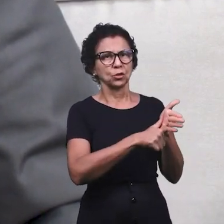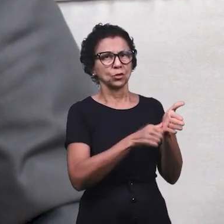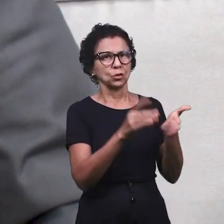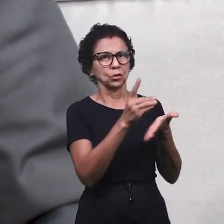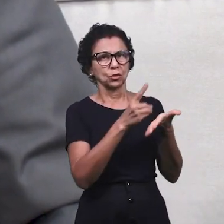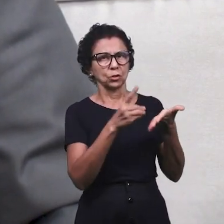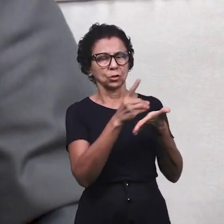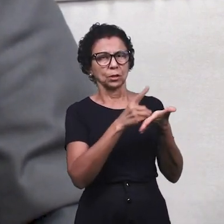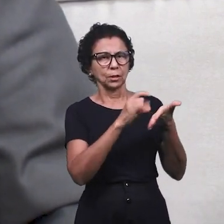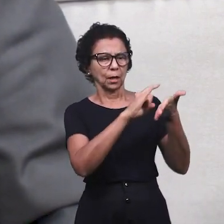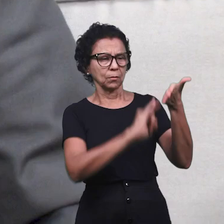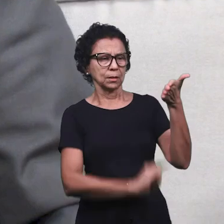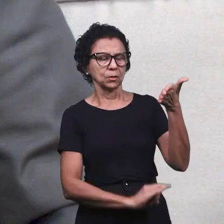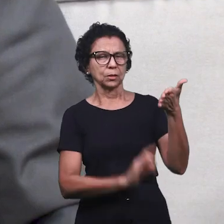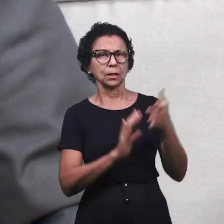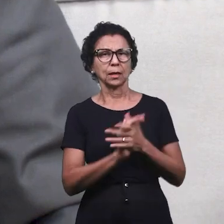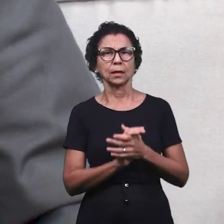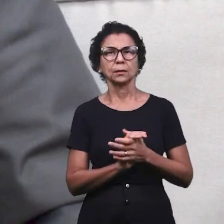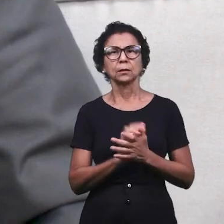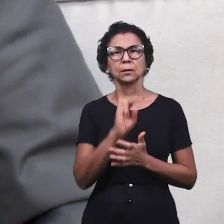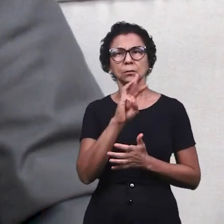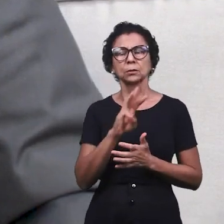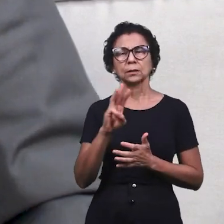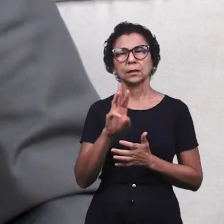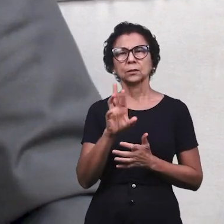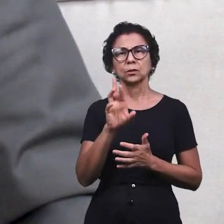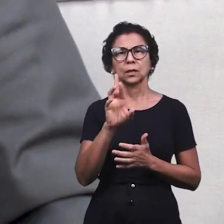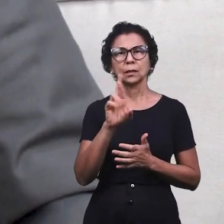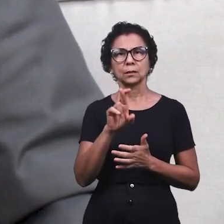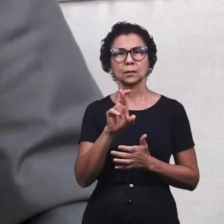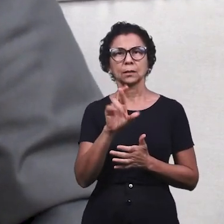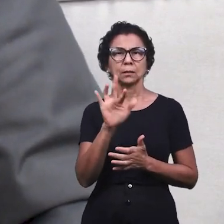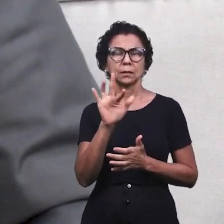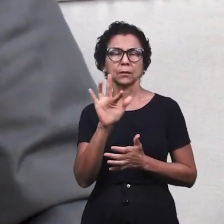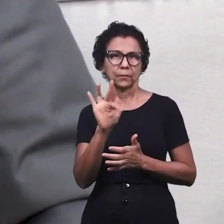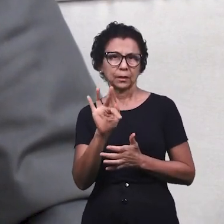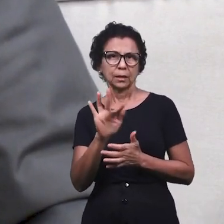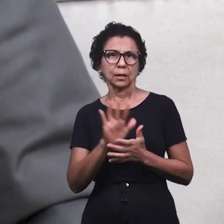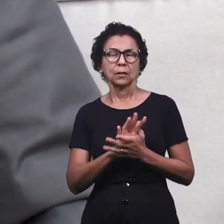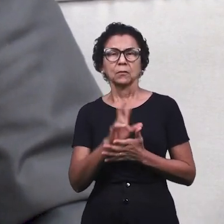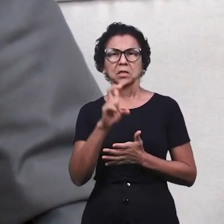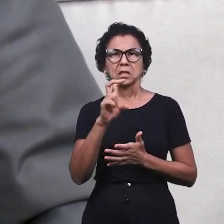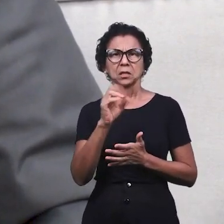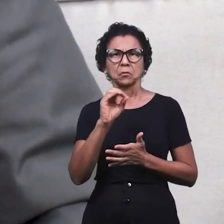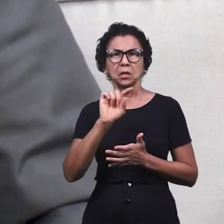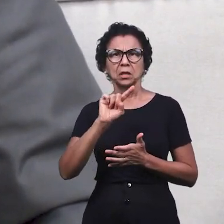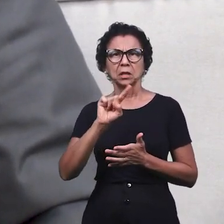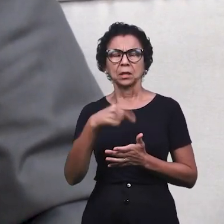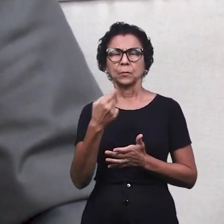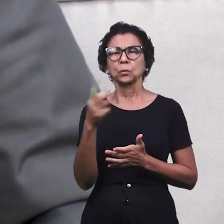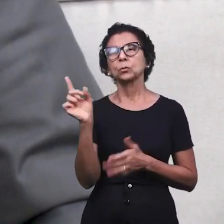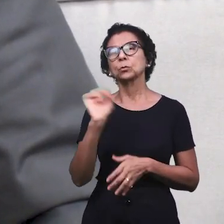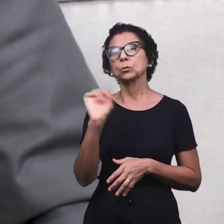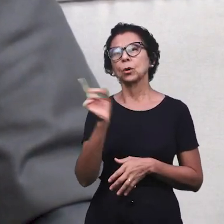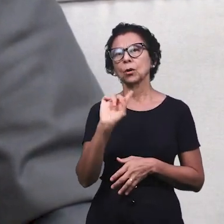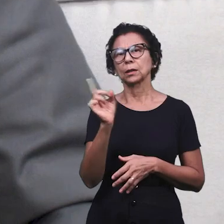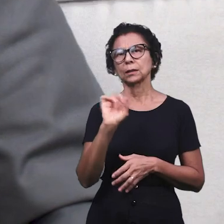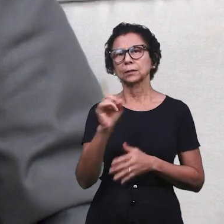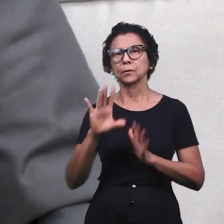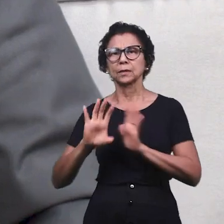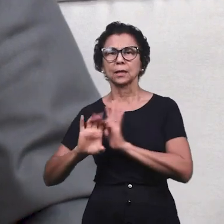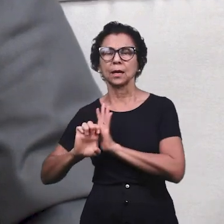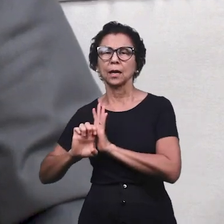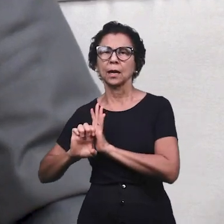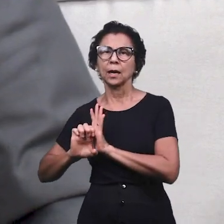no site da Receita Federal. Vai te dar ali um limite de $50 mil semestrais para você fazer a sua